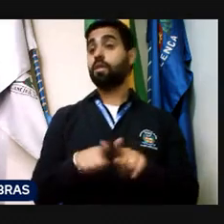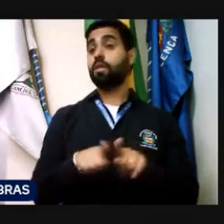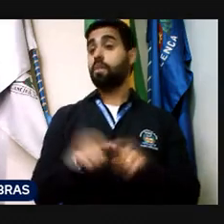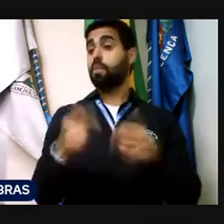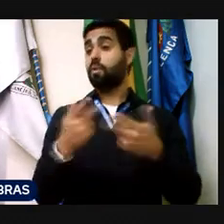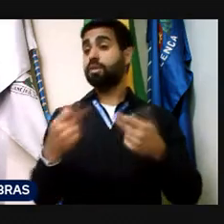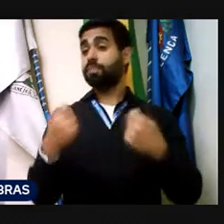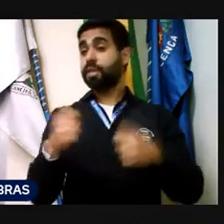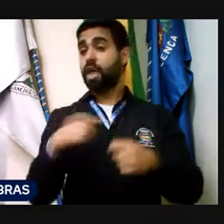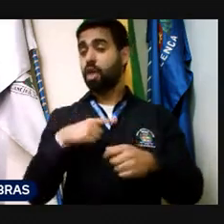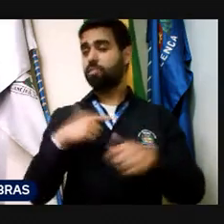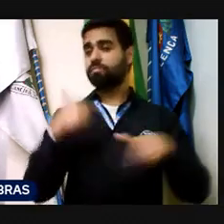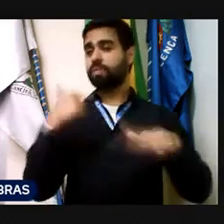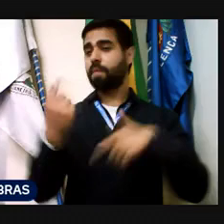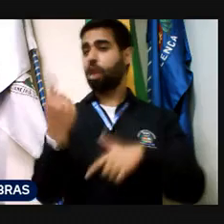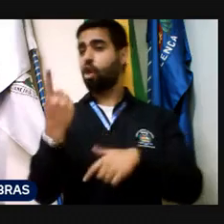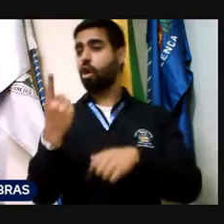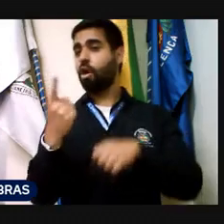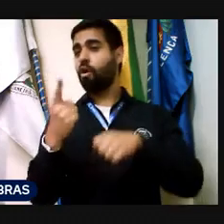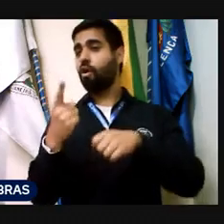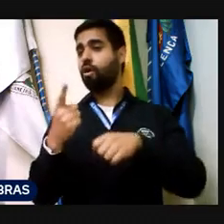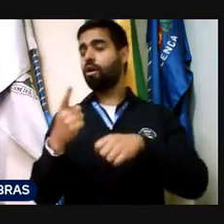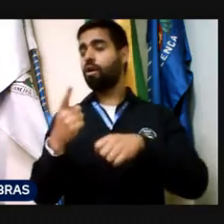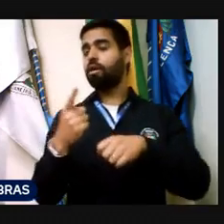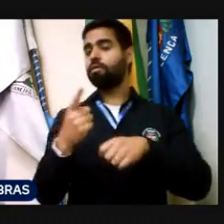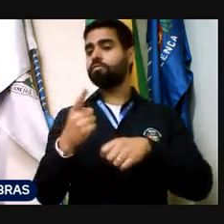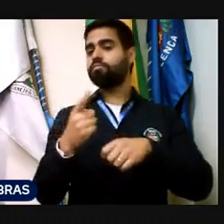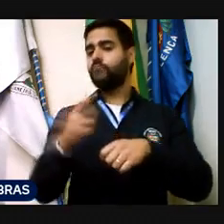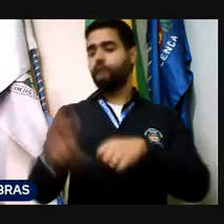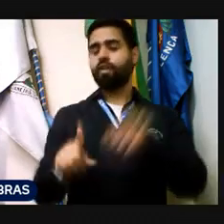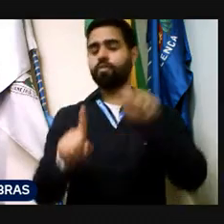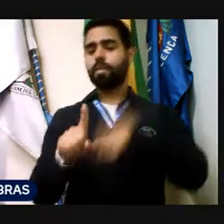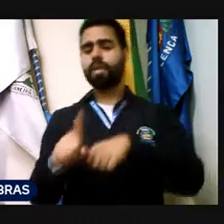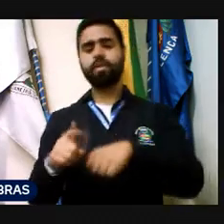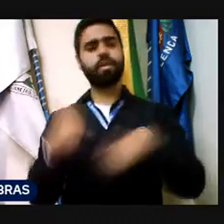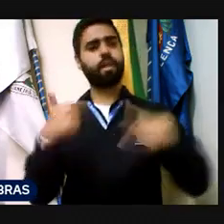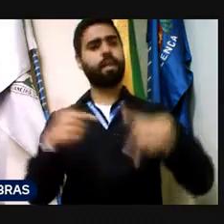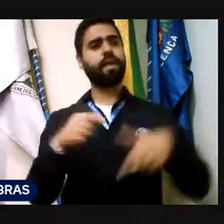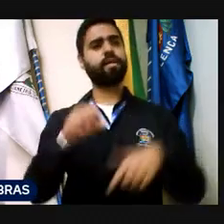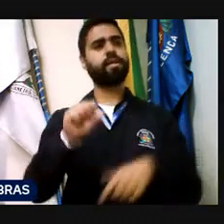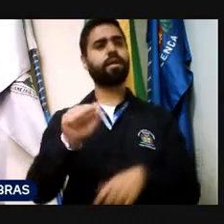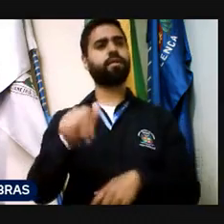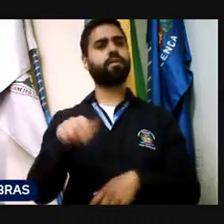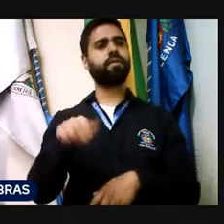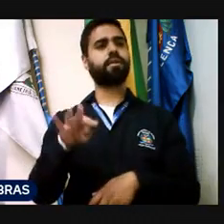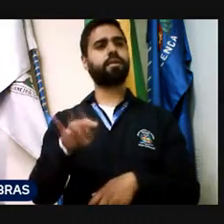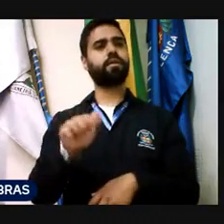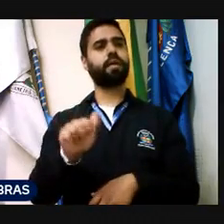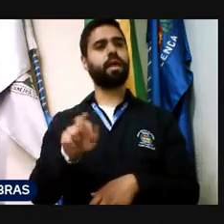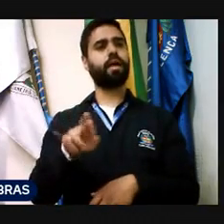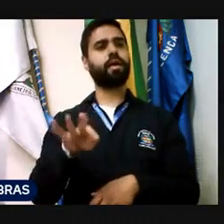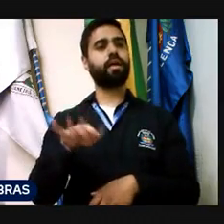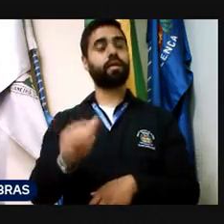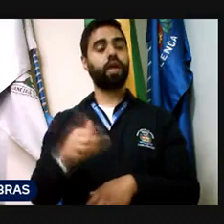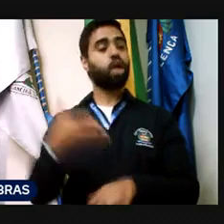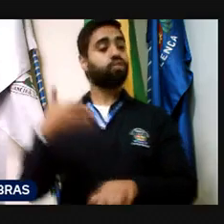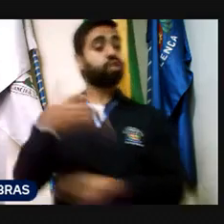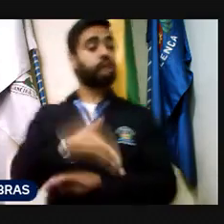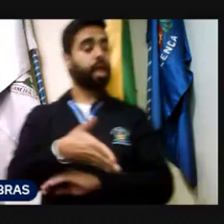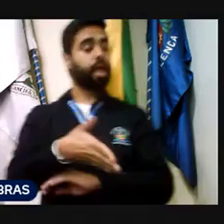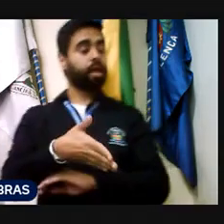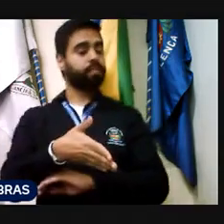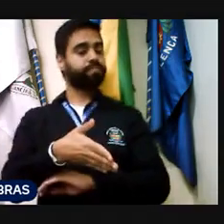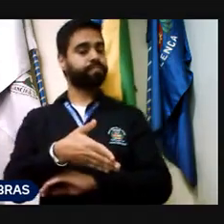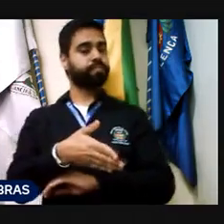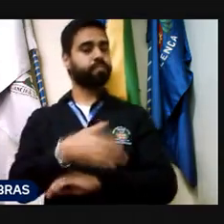pelo menos uma vez por mês em Santa Rita de Jacutinga. Cheguei na cidade, Pedro, tinha uma barreira